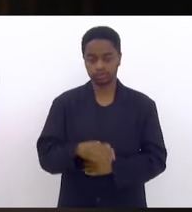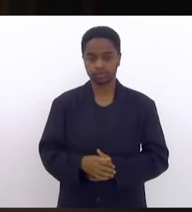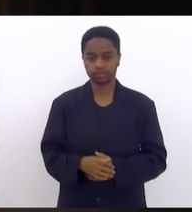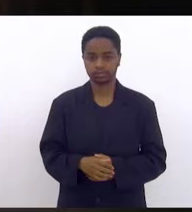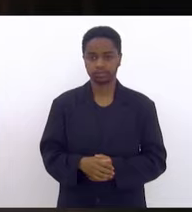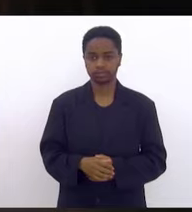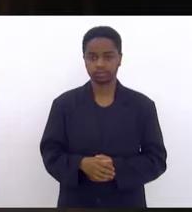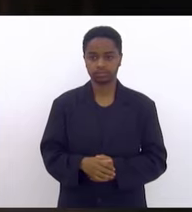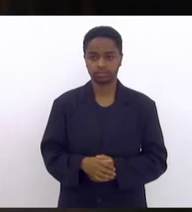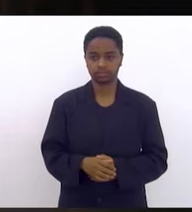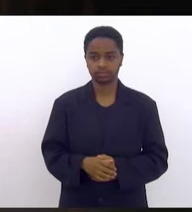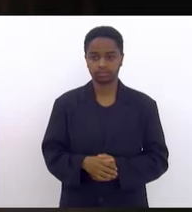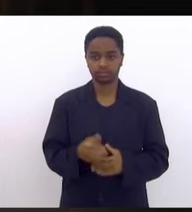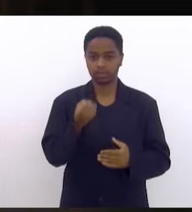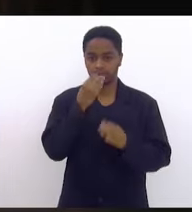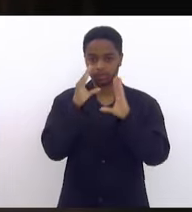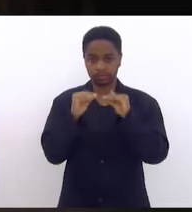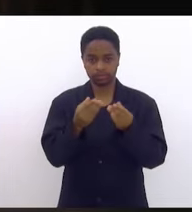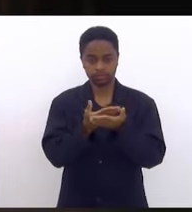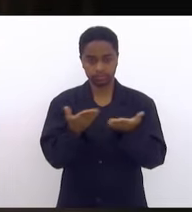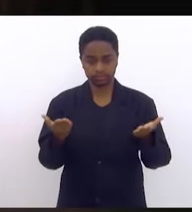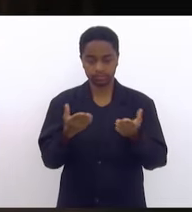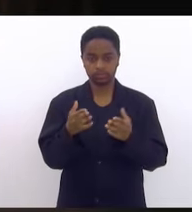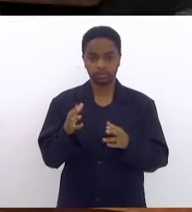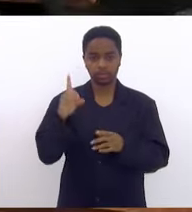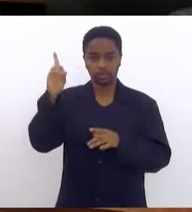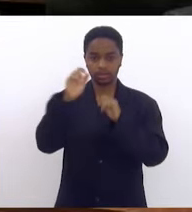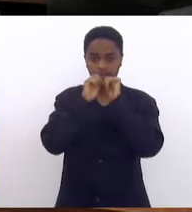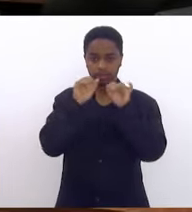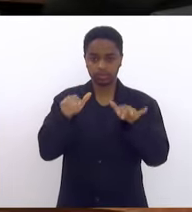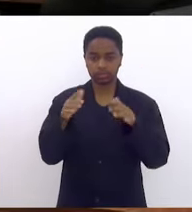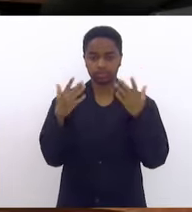E uma boa noite a todos, que todos fiquem com Deus, tá?